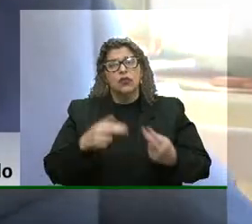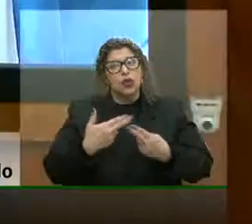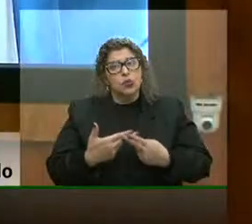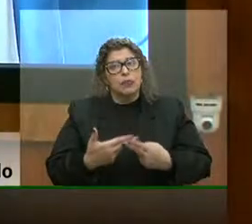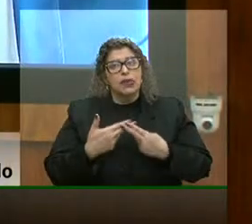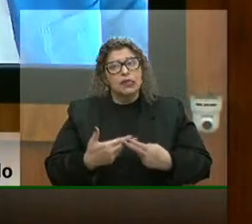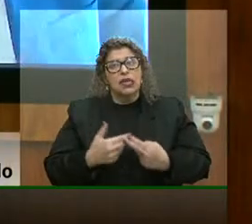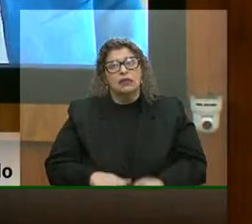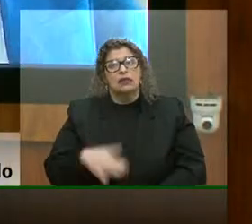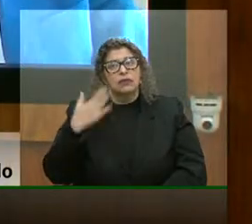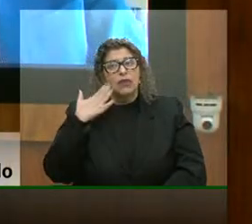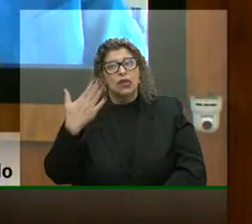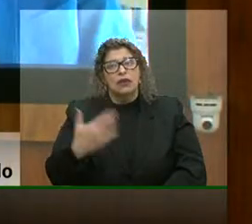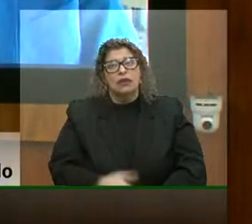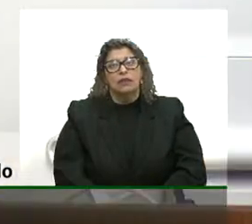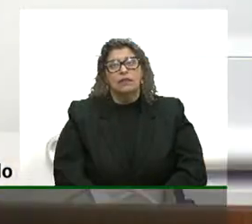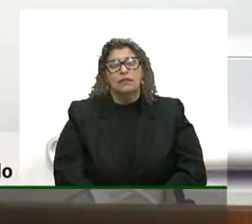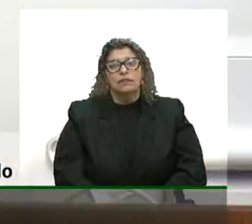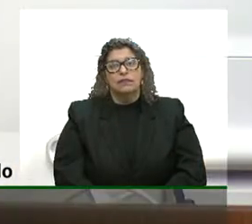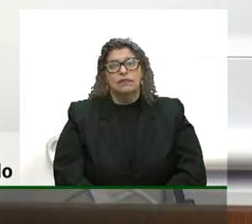obrigado. Ok.